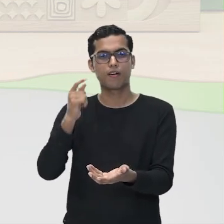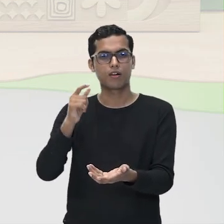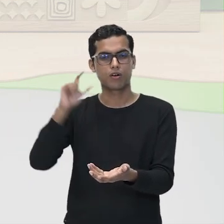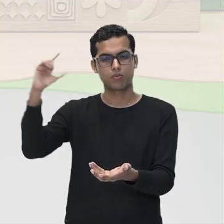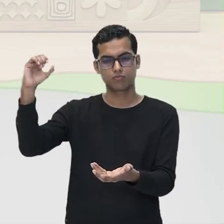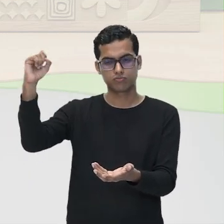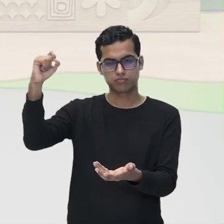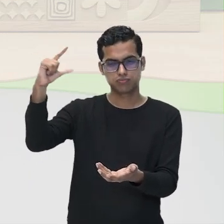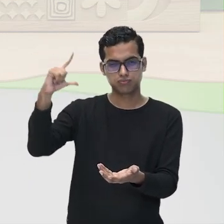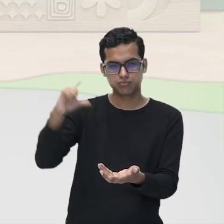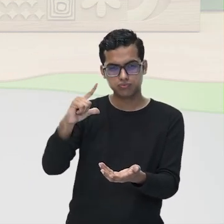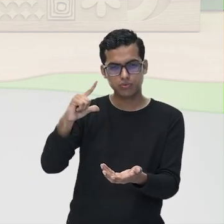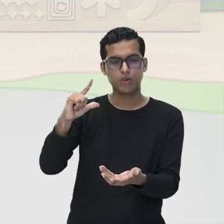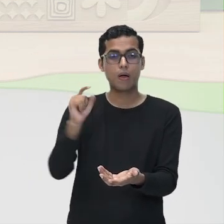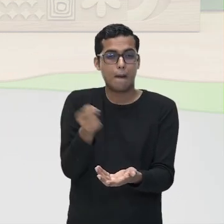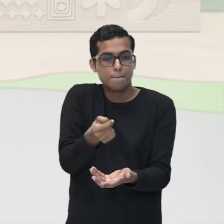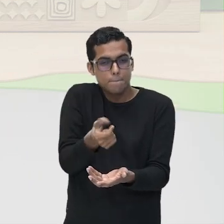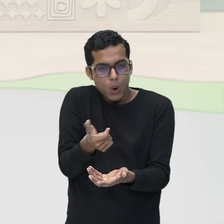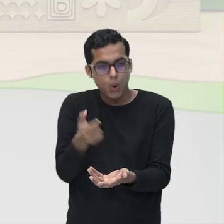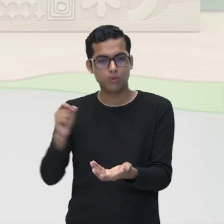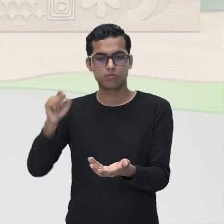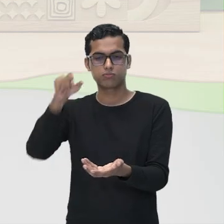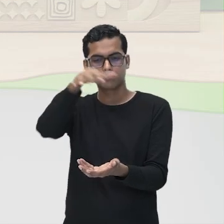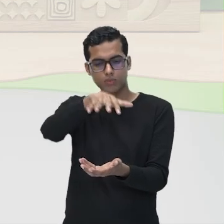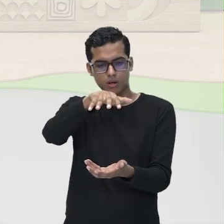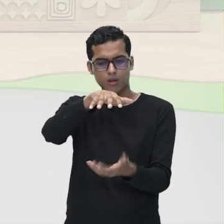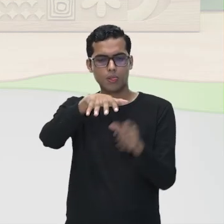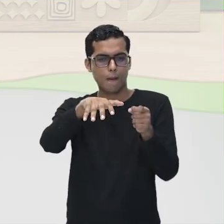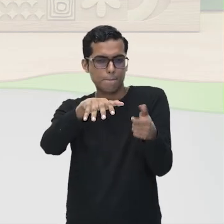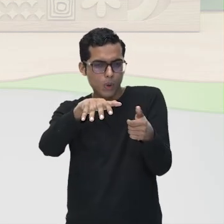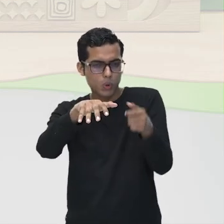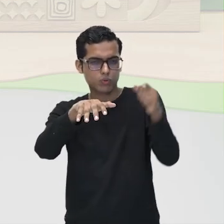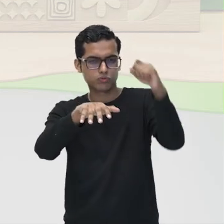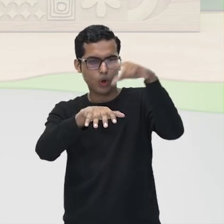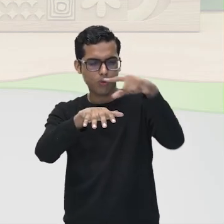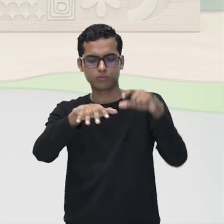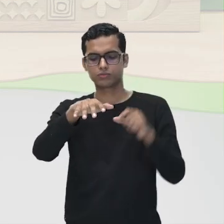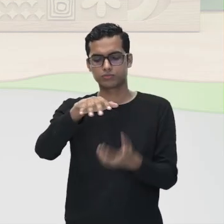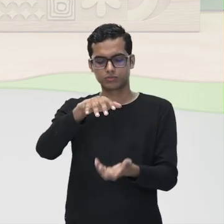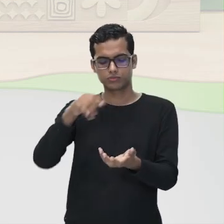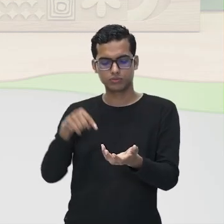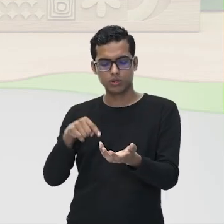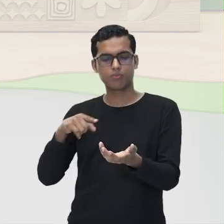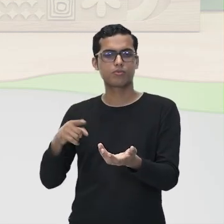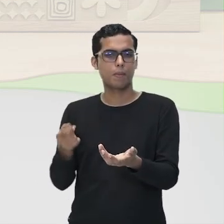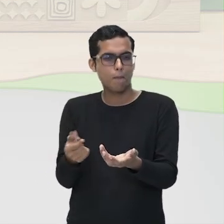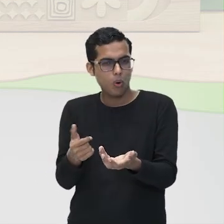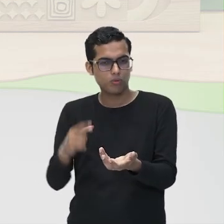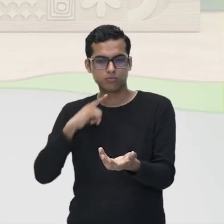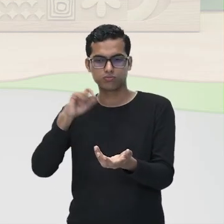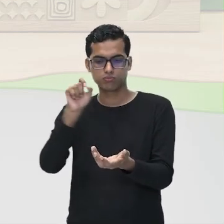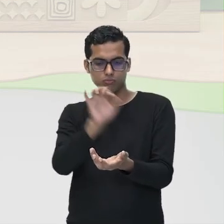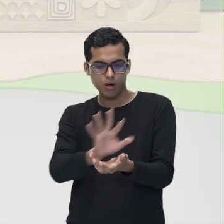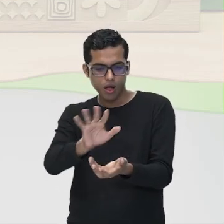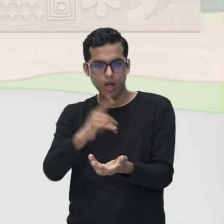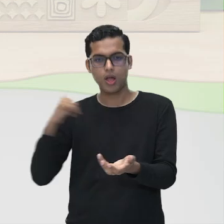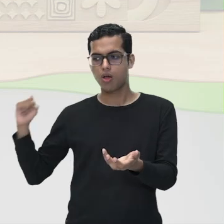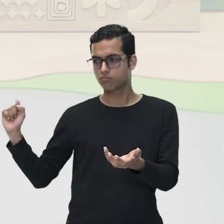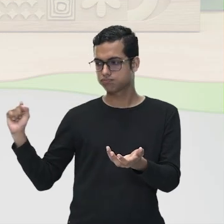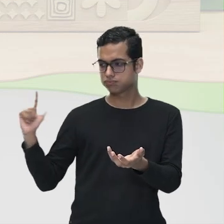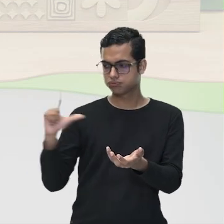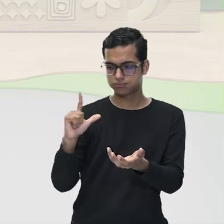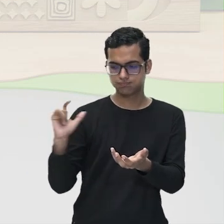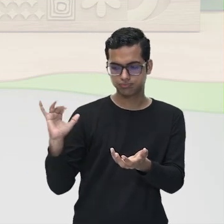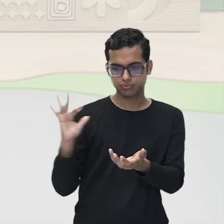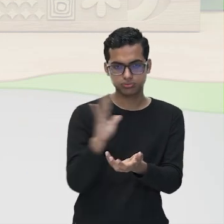superfície terrestre. E a velocidade média do movimento de rotação é de